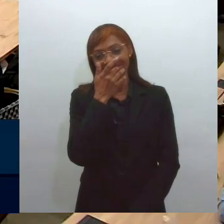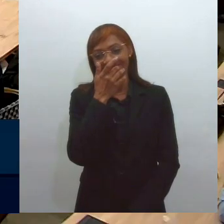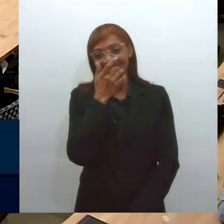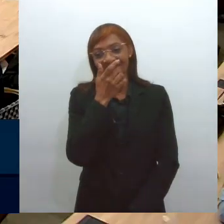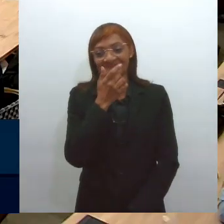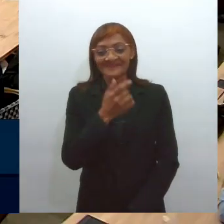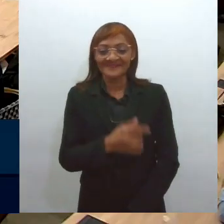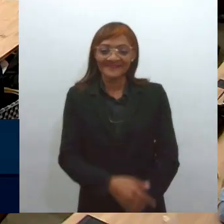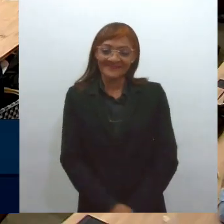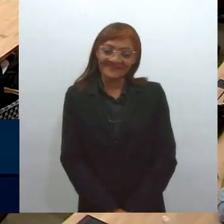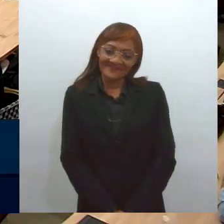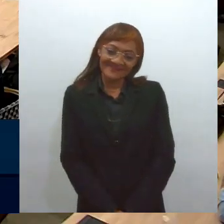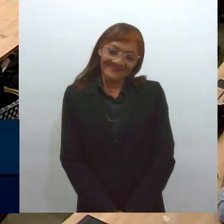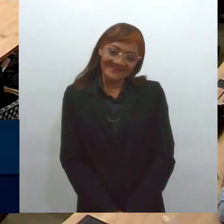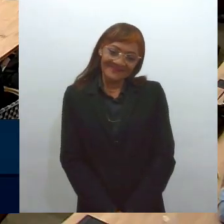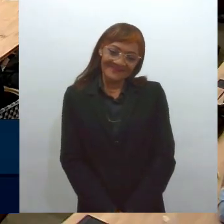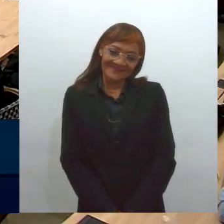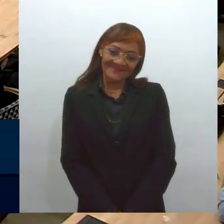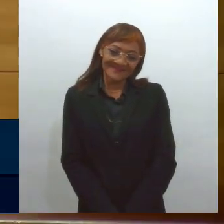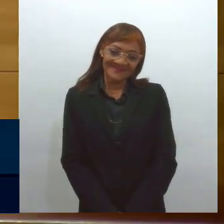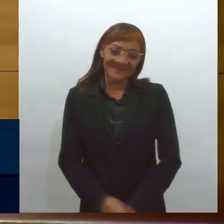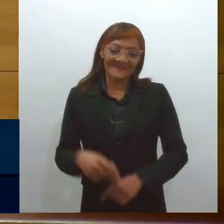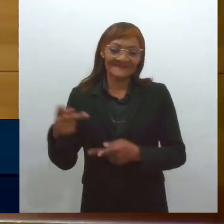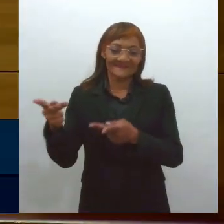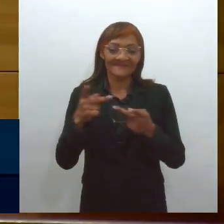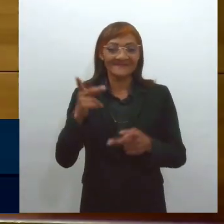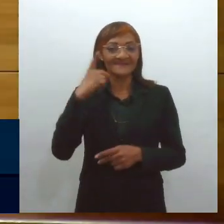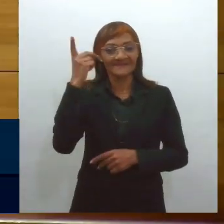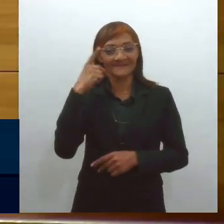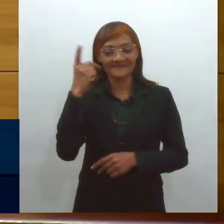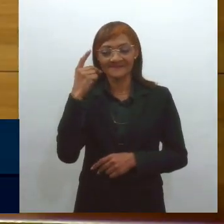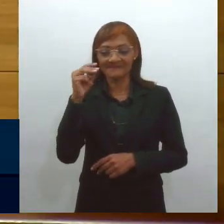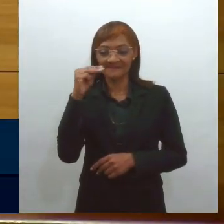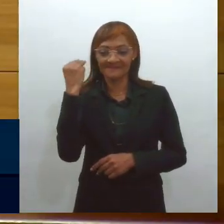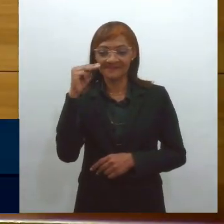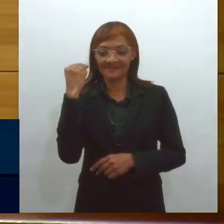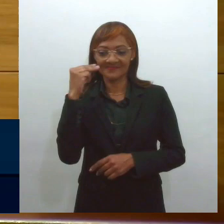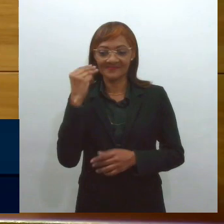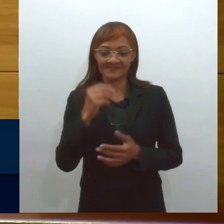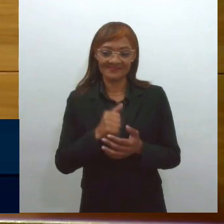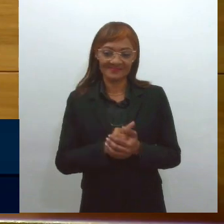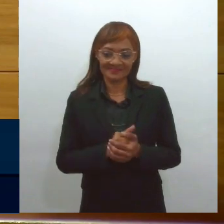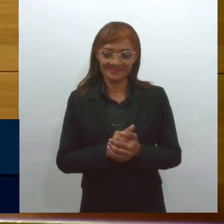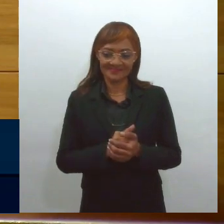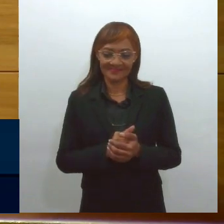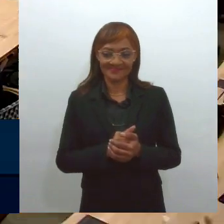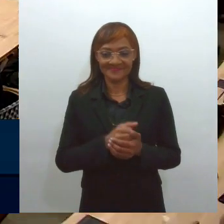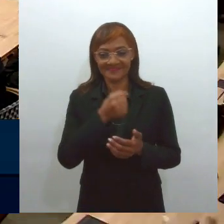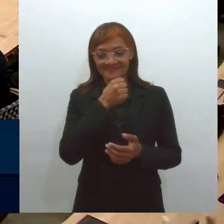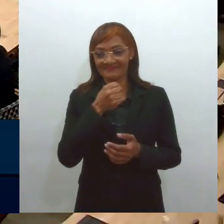Convidamos a deputada Maísa Mitidieri para fazer a entrega da medalha à jornalista Camila Roberta Santos de Araújo.